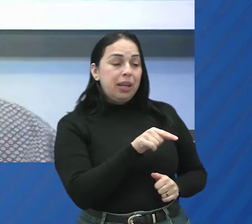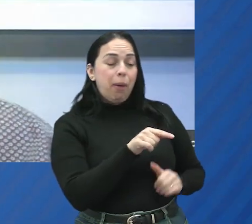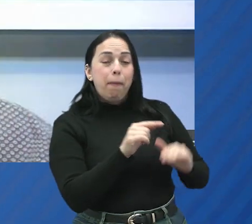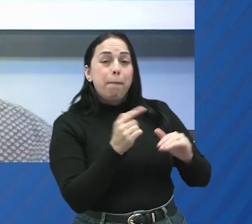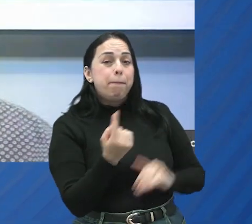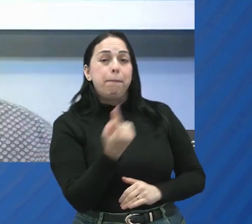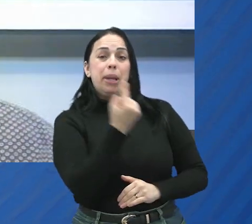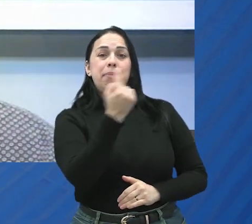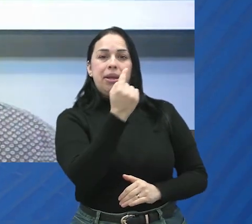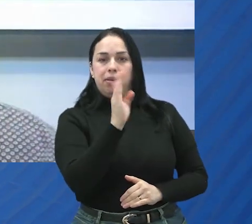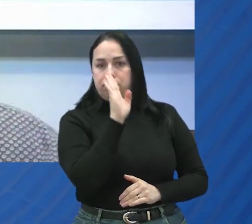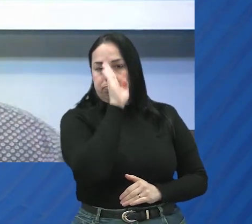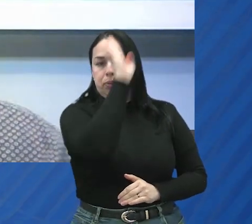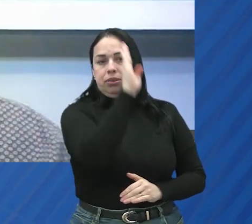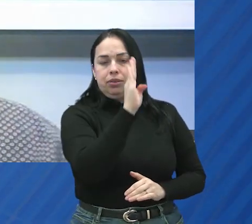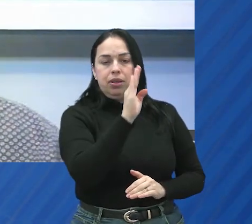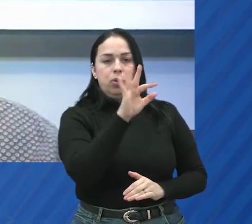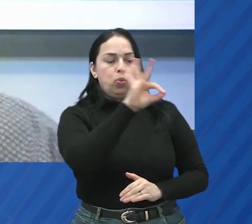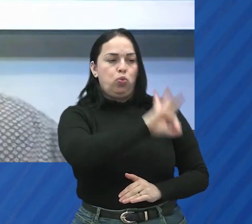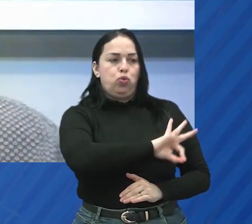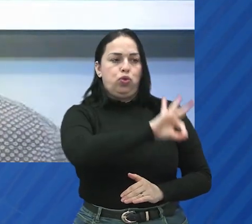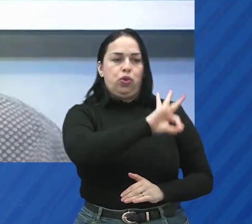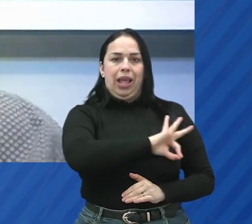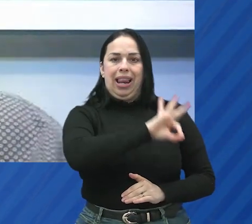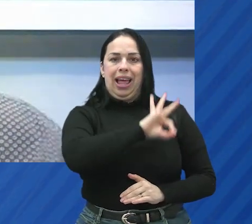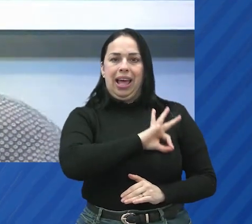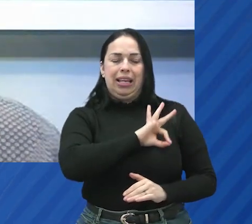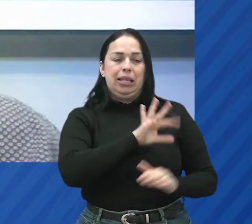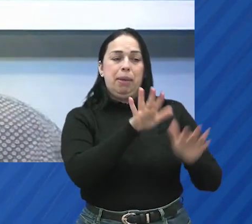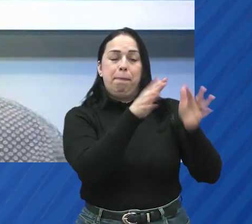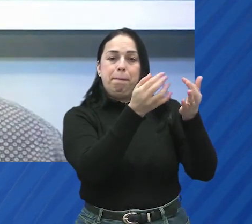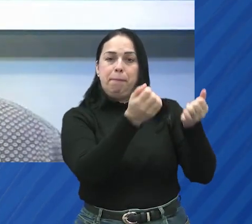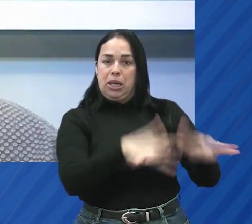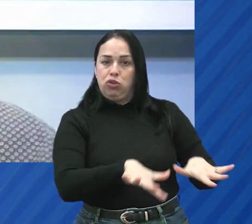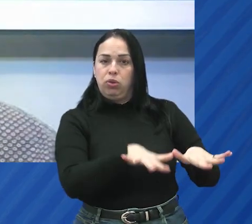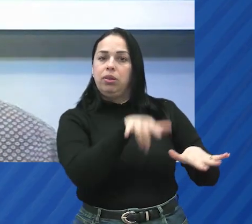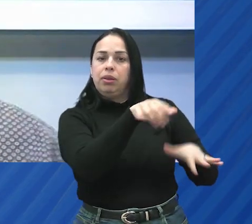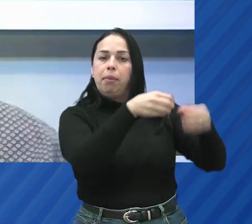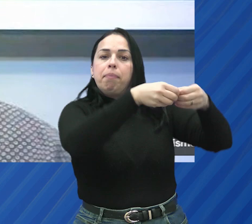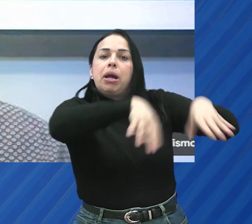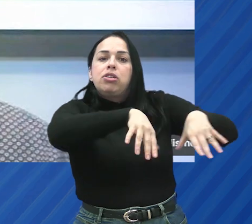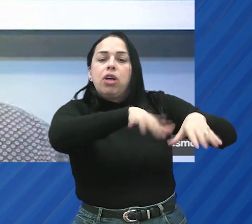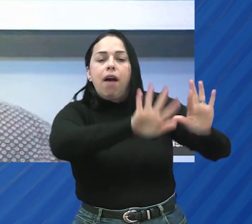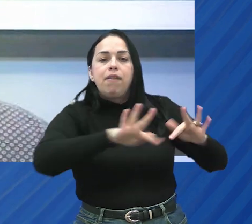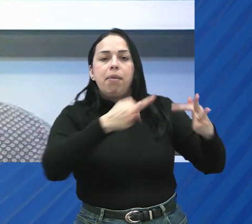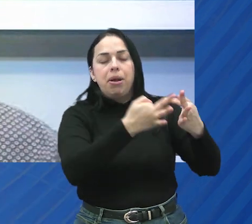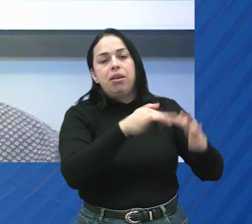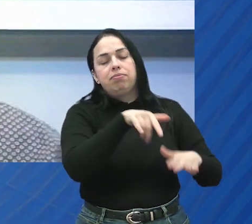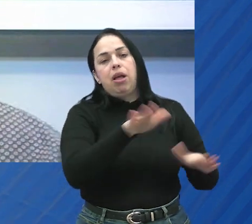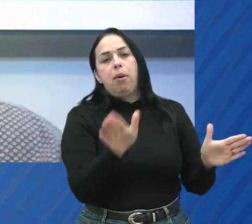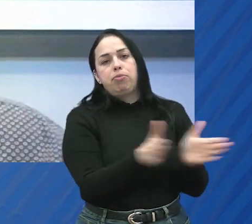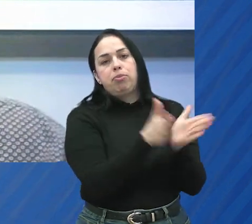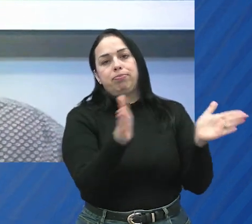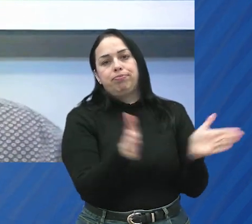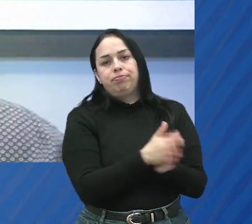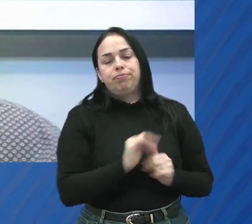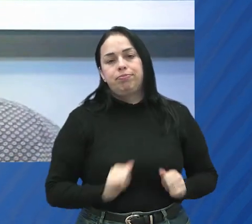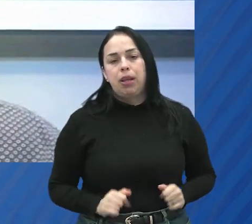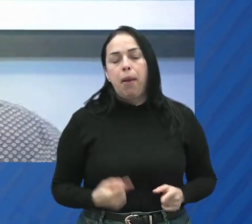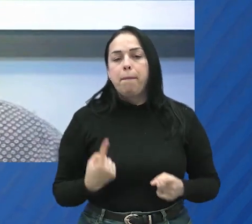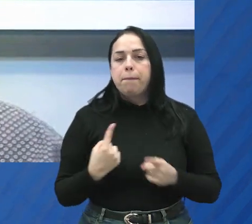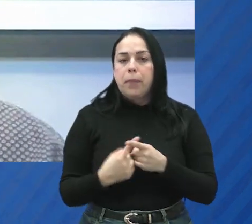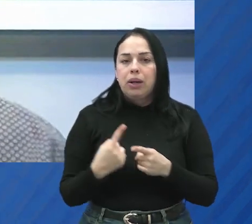primeira classe social que acaba comprometendo muito a vida familiar e a vida financeira são as classes